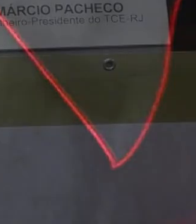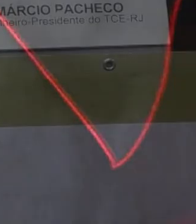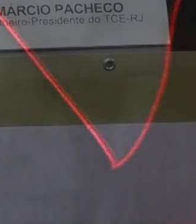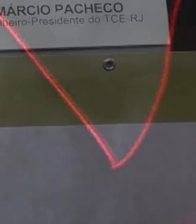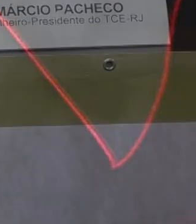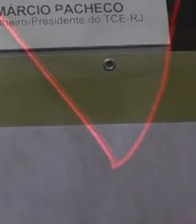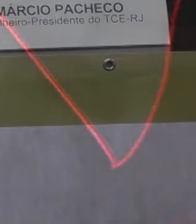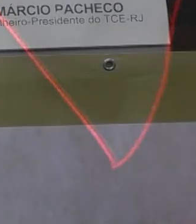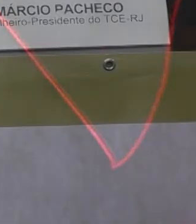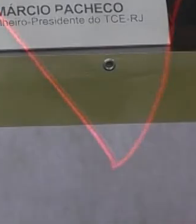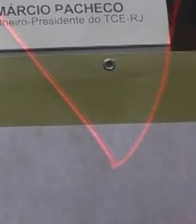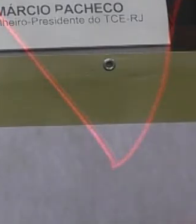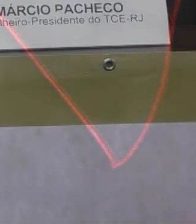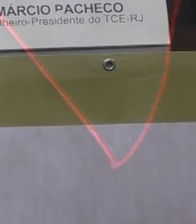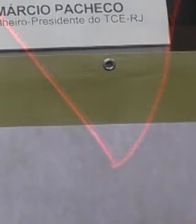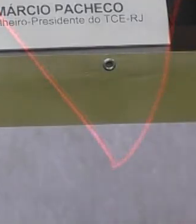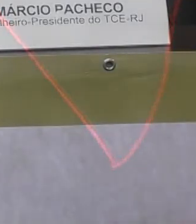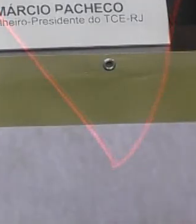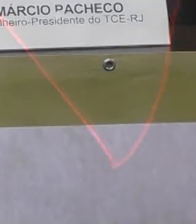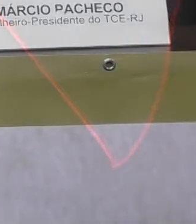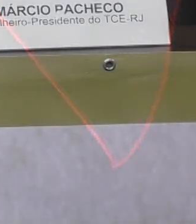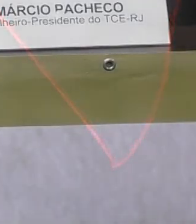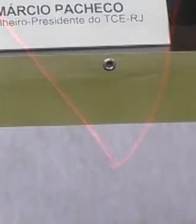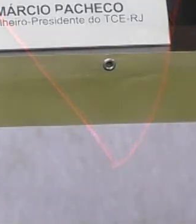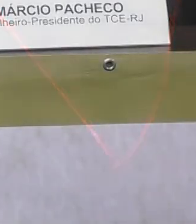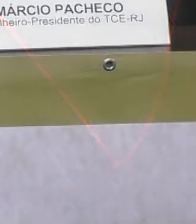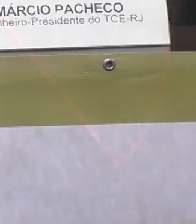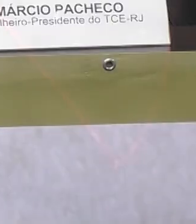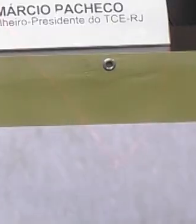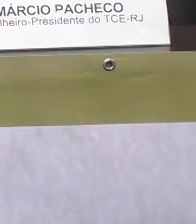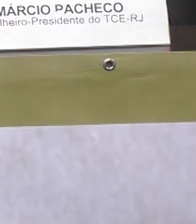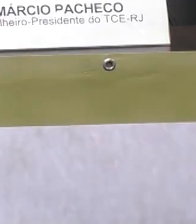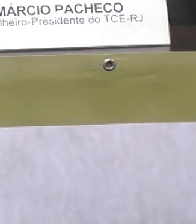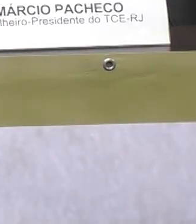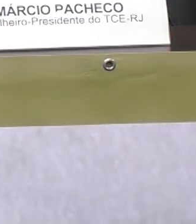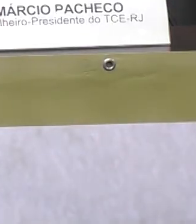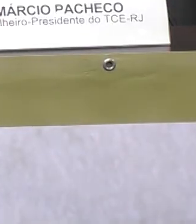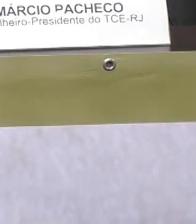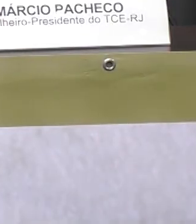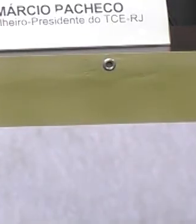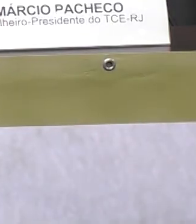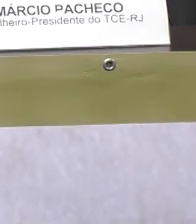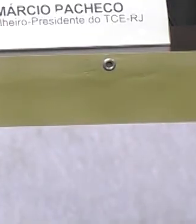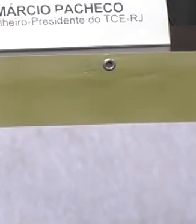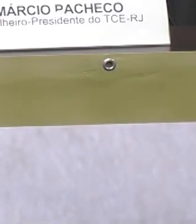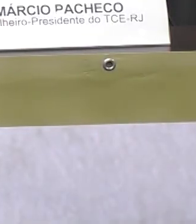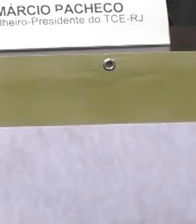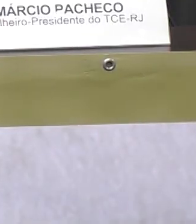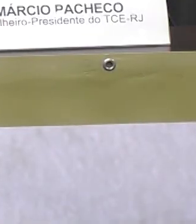chamado por Deus a buscar outro mar.